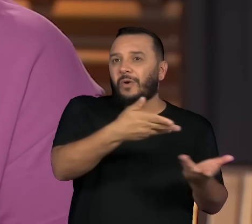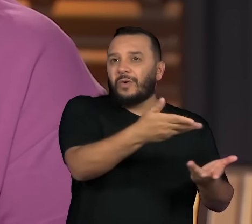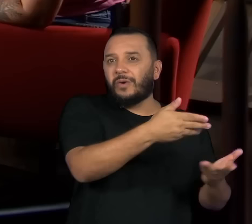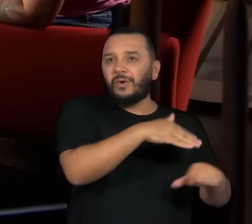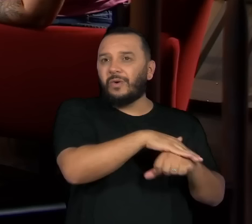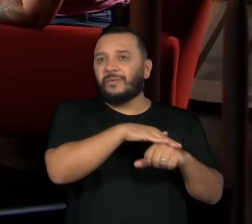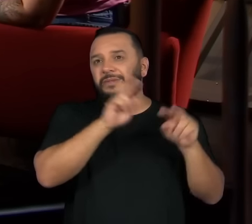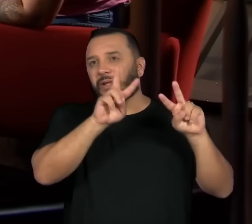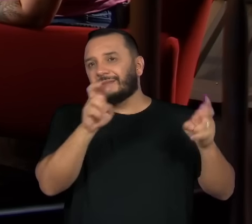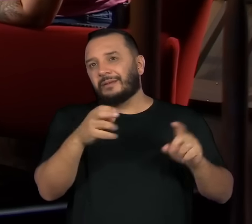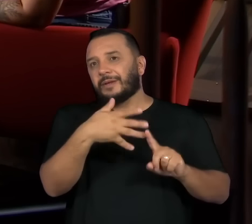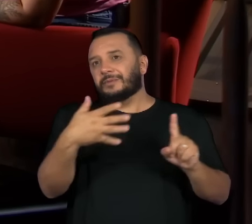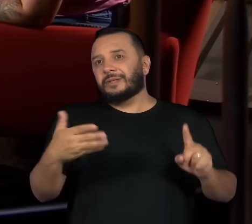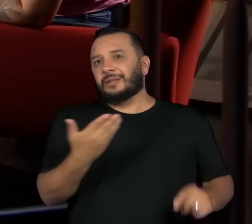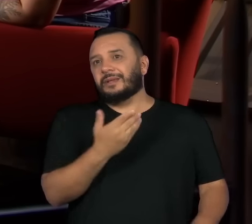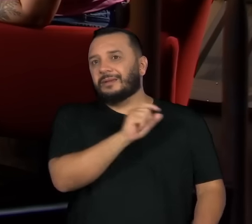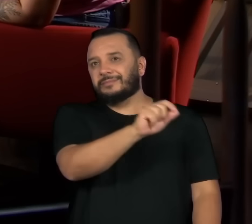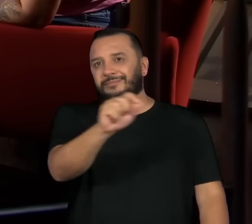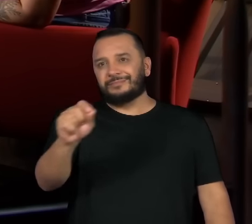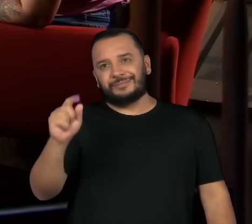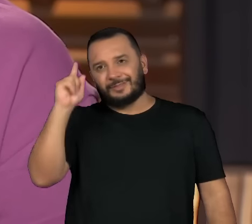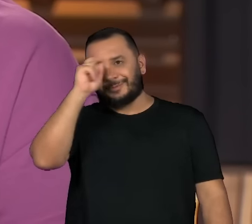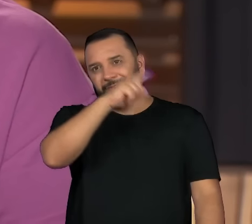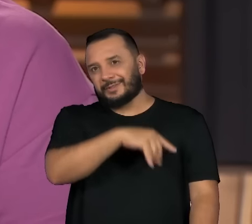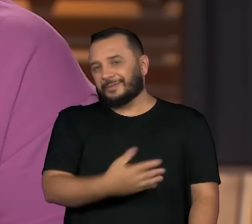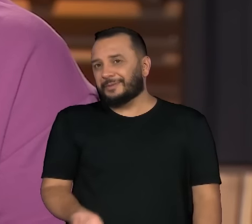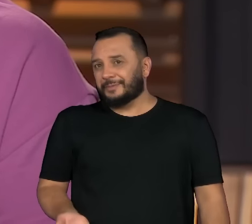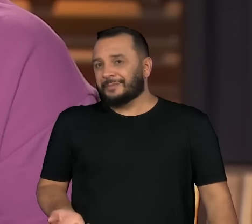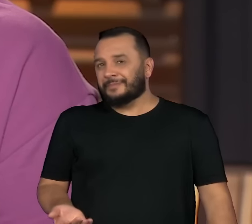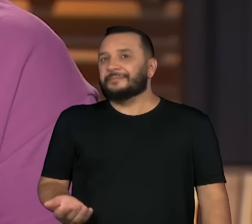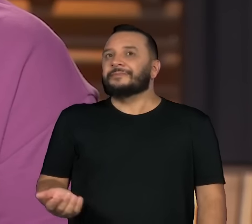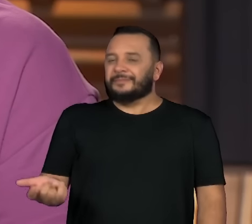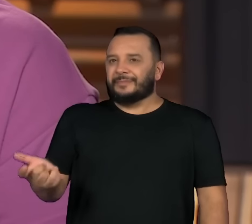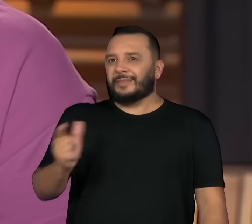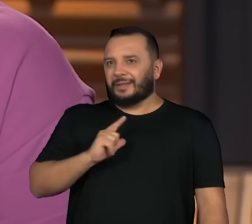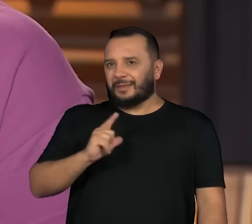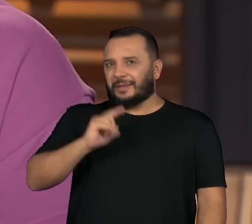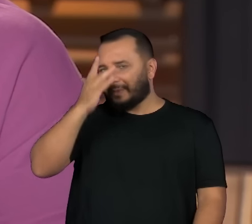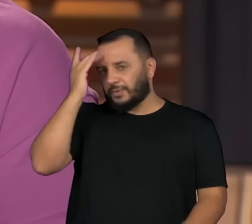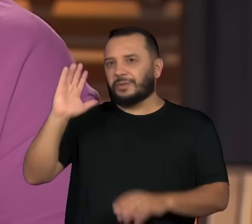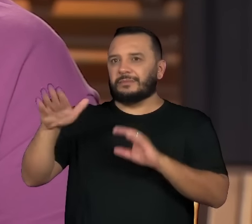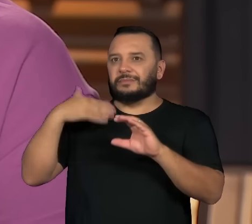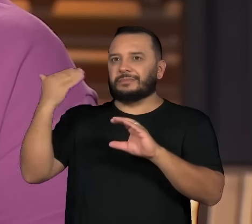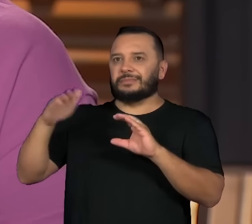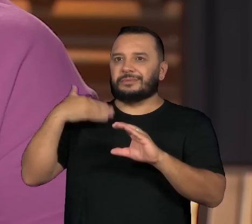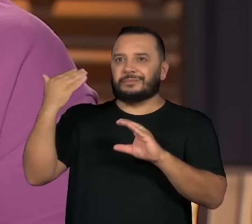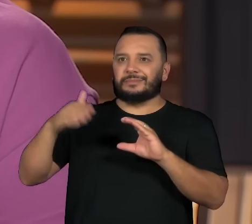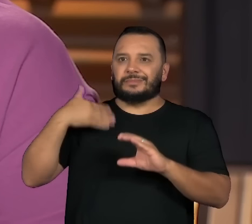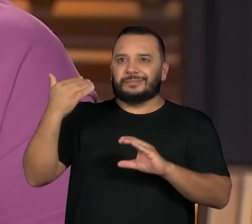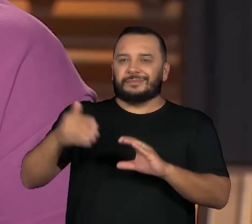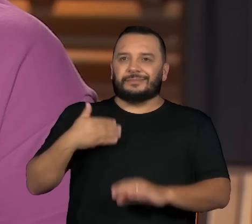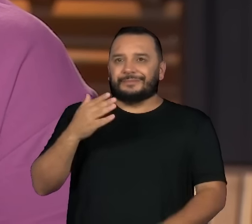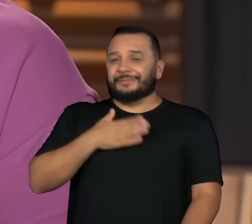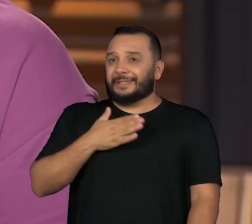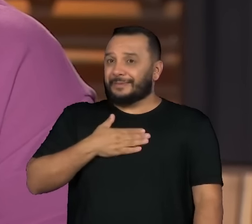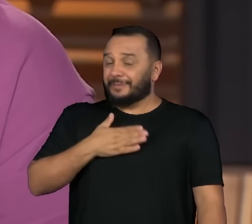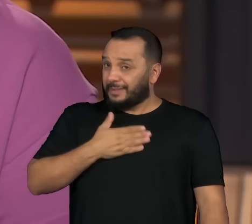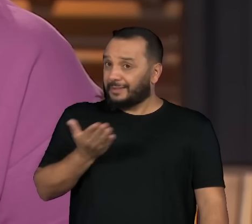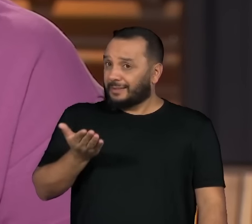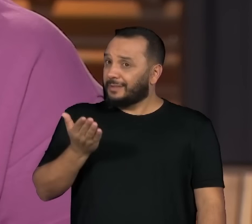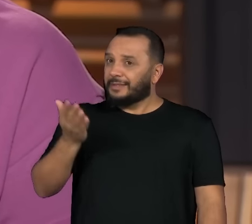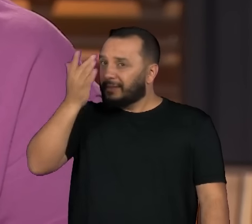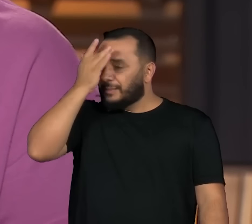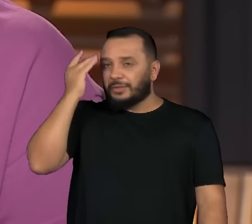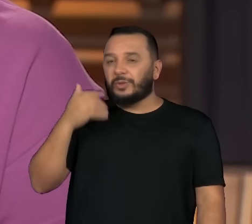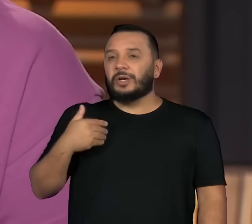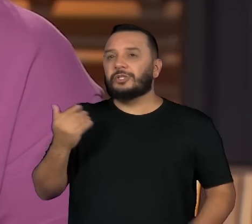e questões sejam discutidos. Sim. E eu recebo muita mensagem, tanto de gente muito mais